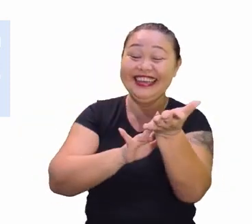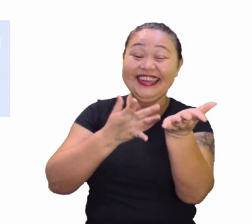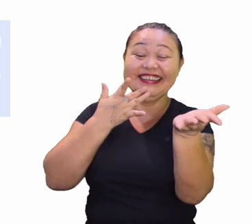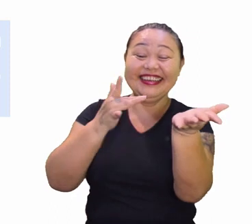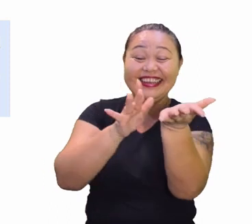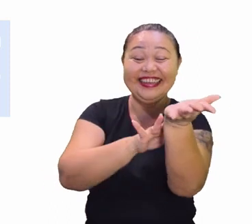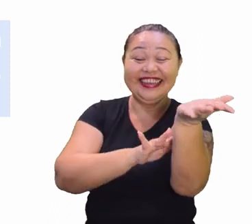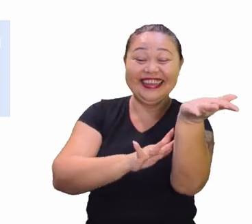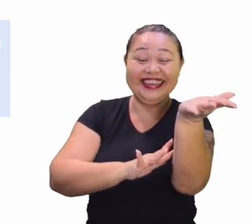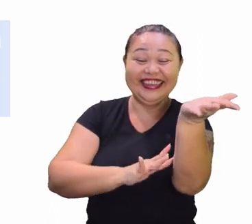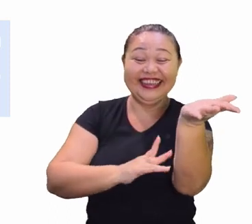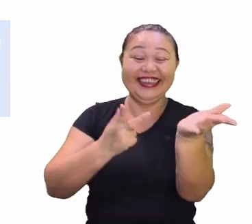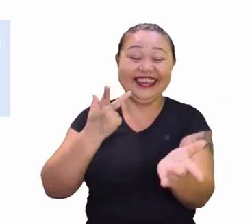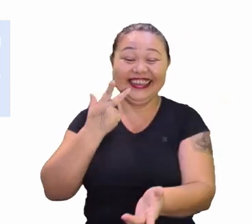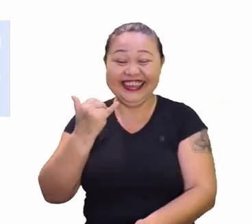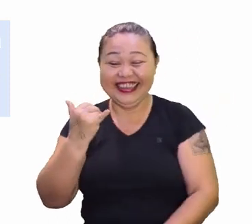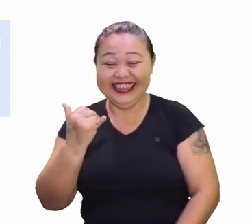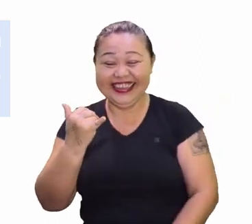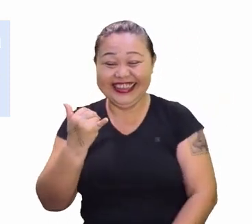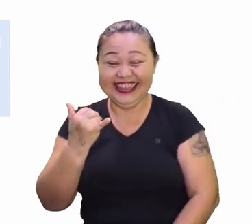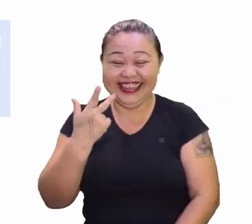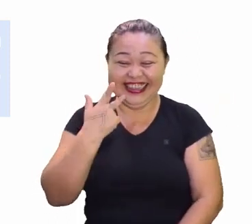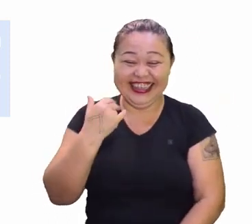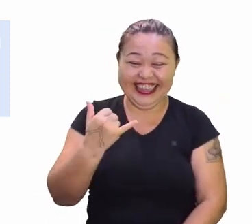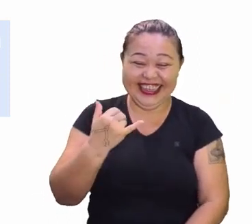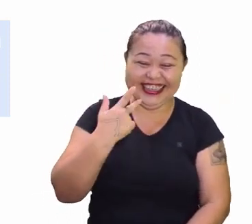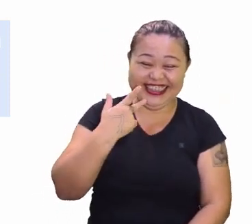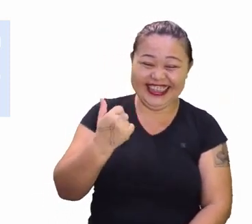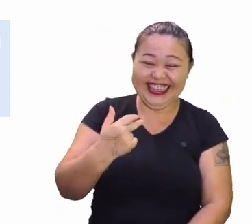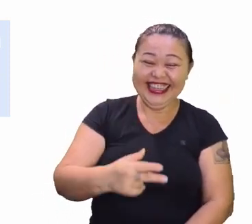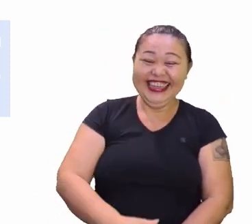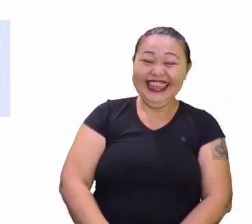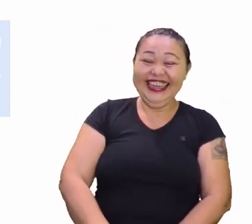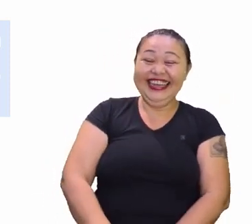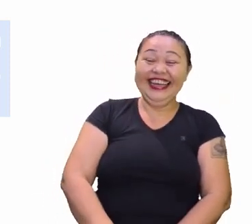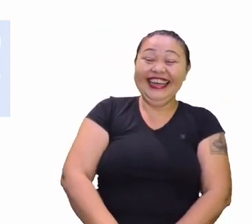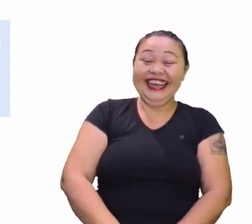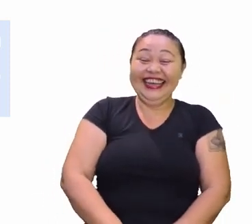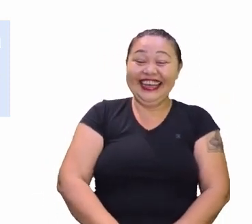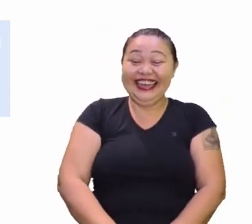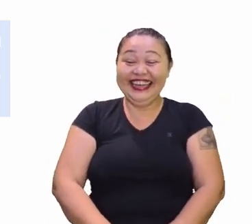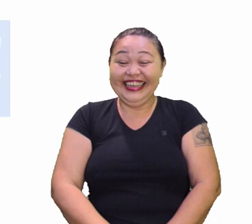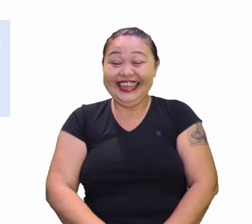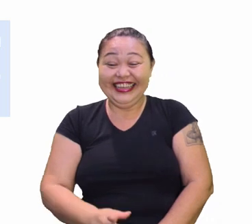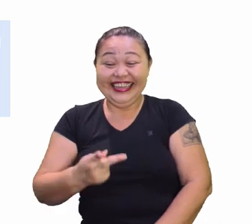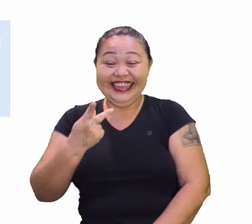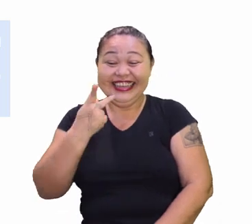sangue, né, do papai ainda. E a